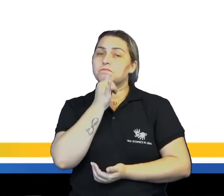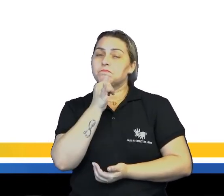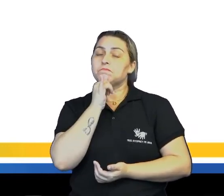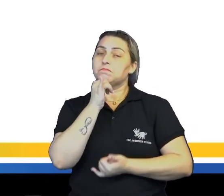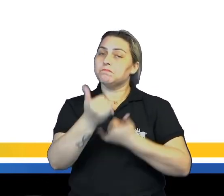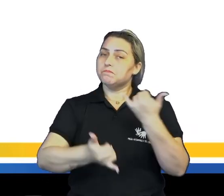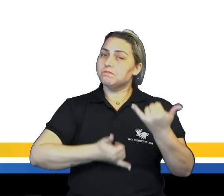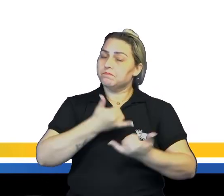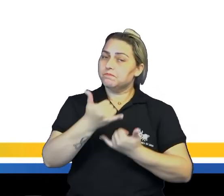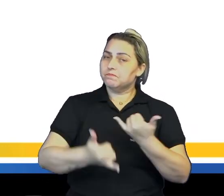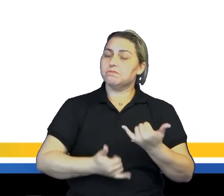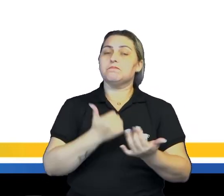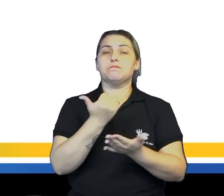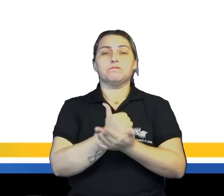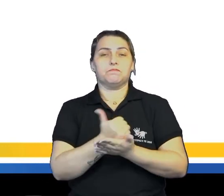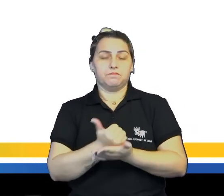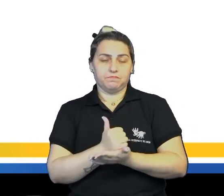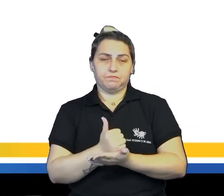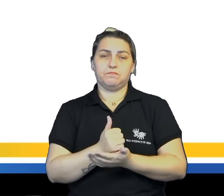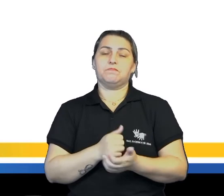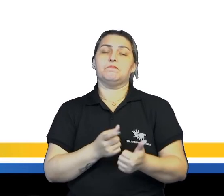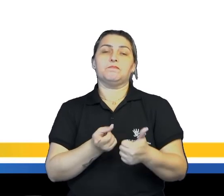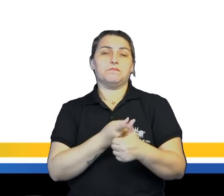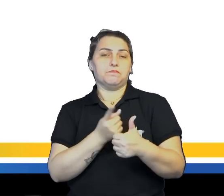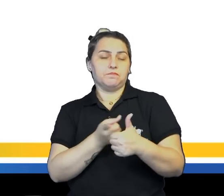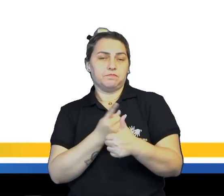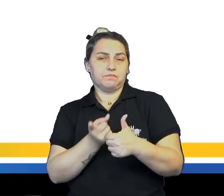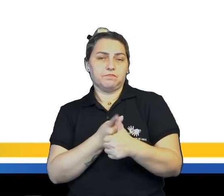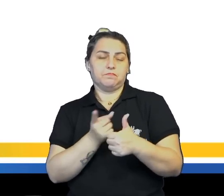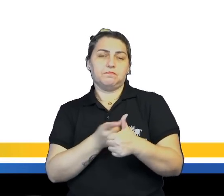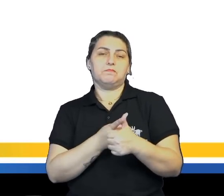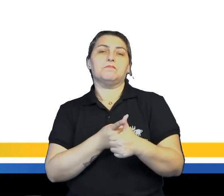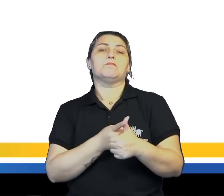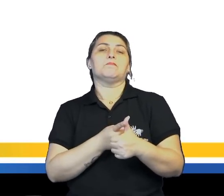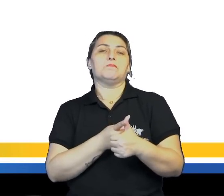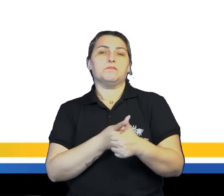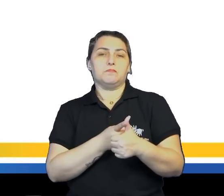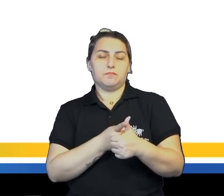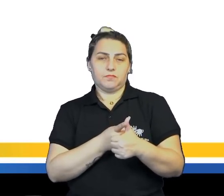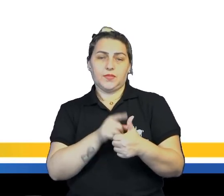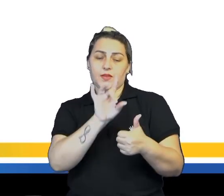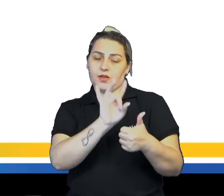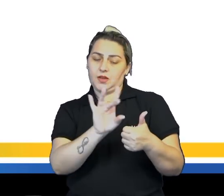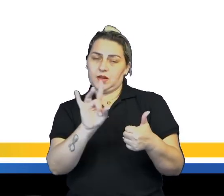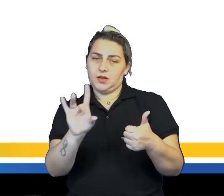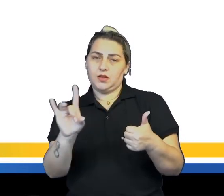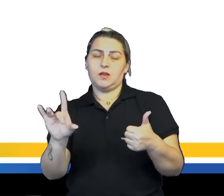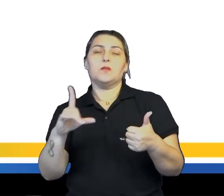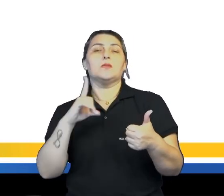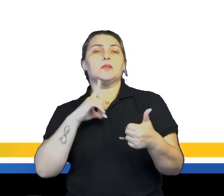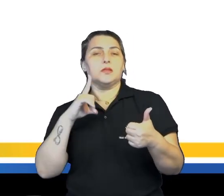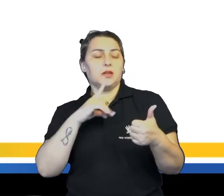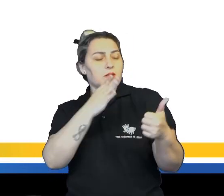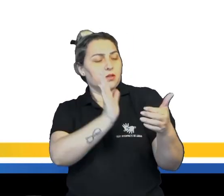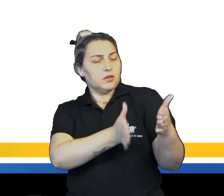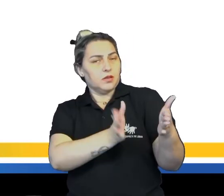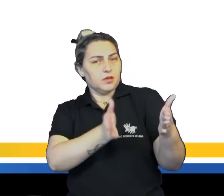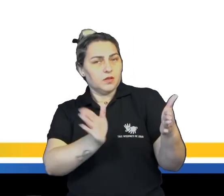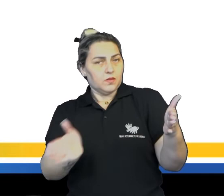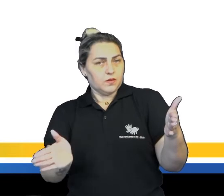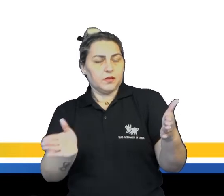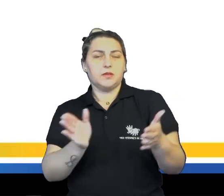exemplos de brincadeira e jogo, respectivamente. Essa palavra respectivamente quer dizer Cada uma corresponde na sequência